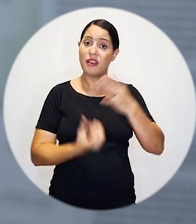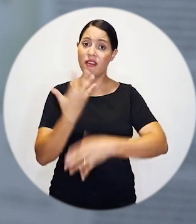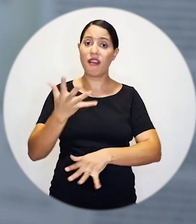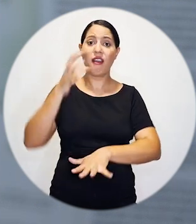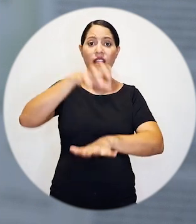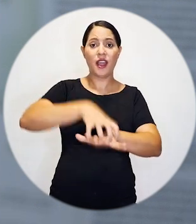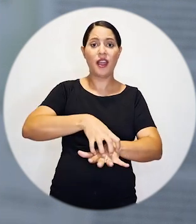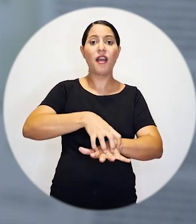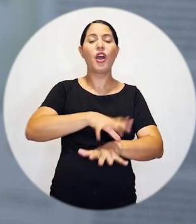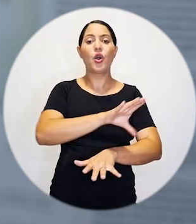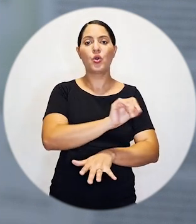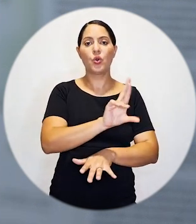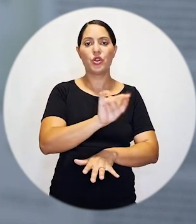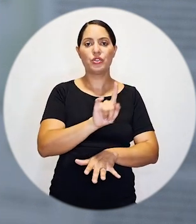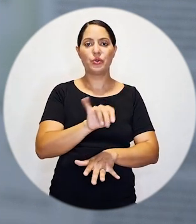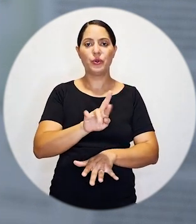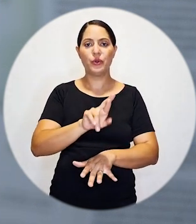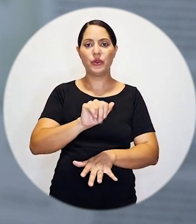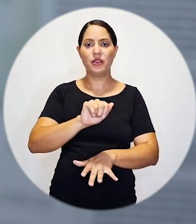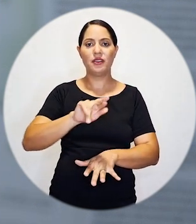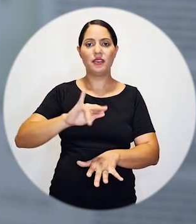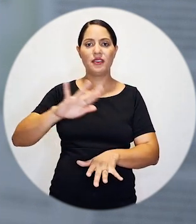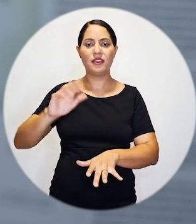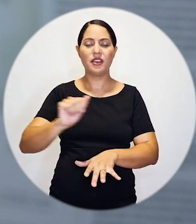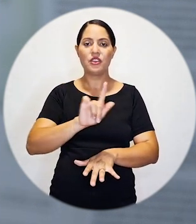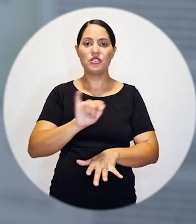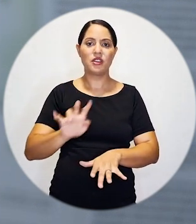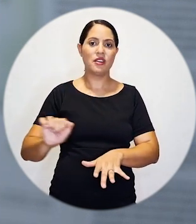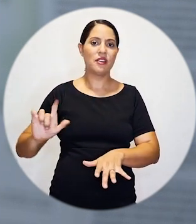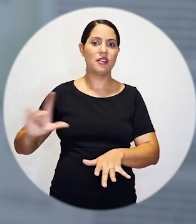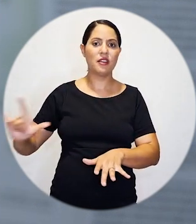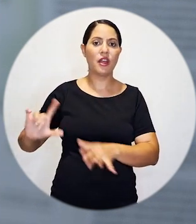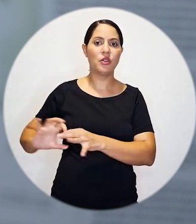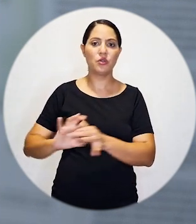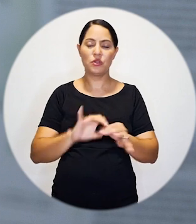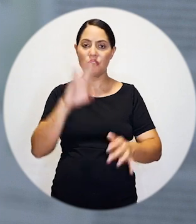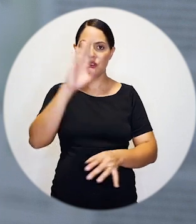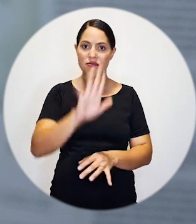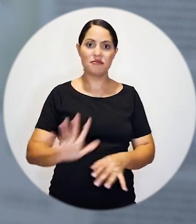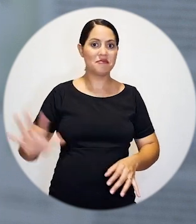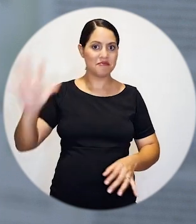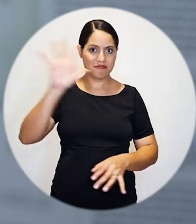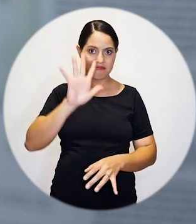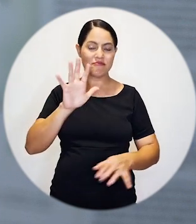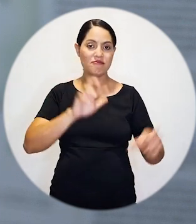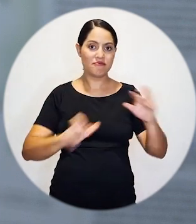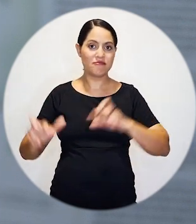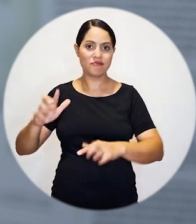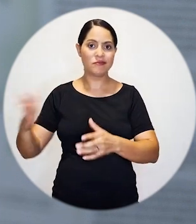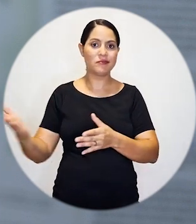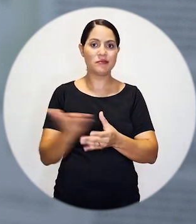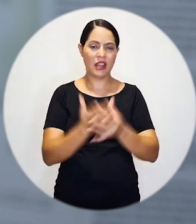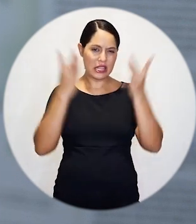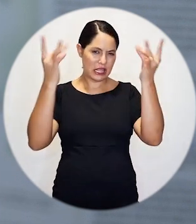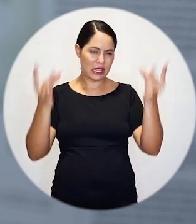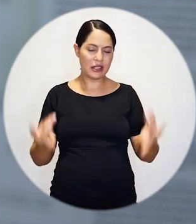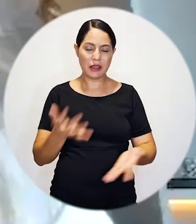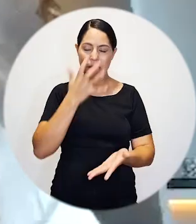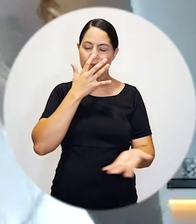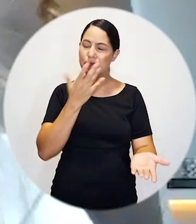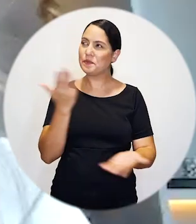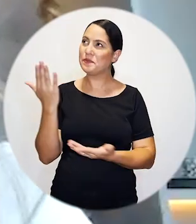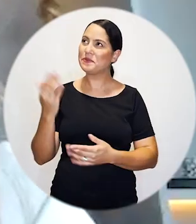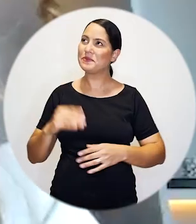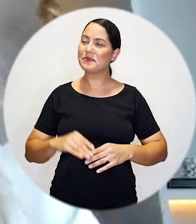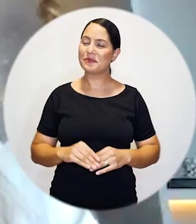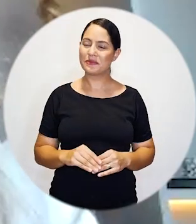a Corregedoria Geral do Processo Disciplinar, mais conhecida como Corregedoria Nacional. E os detalhes você confere agora na entrevista.